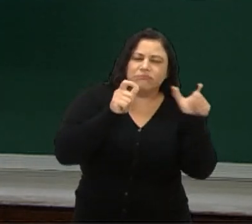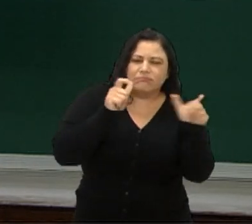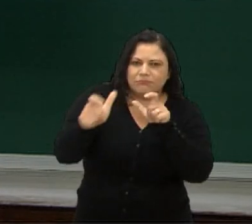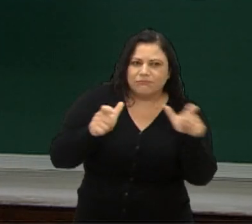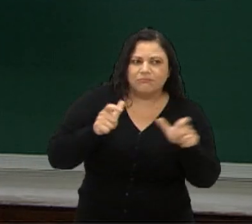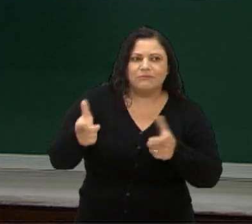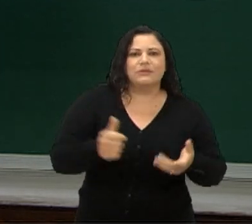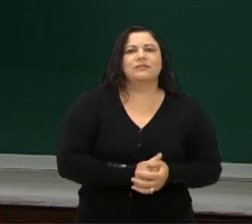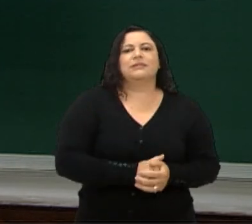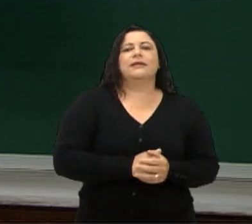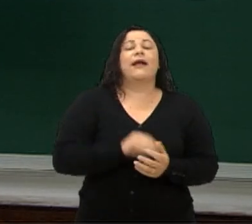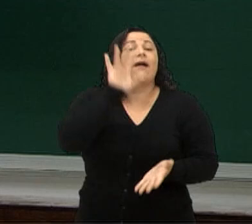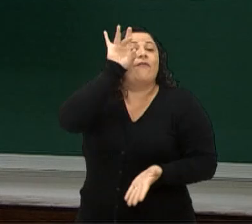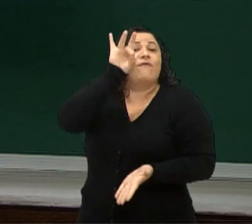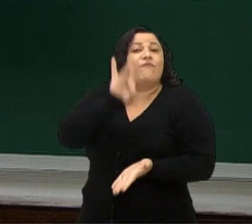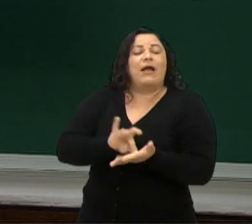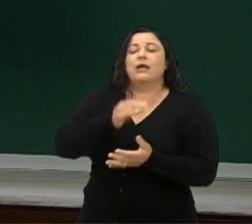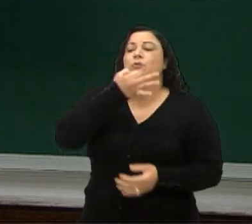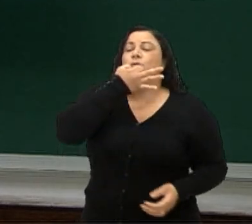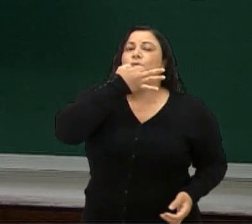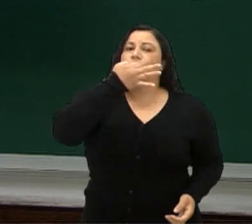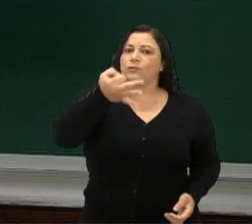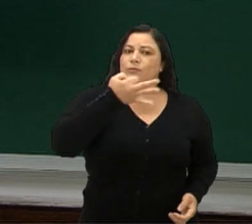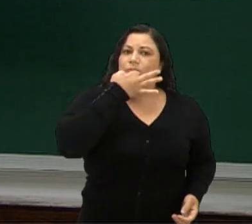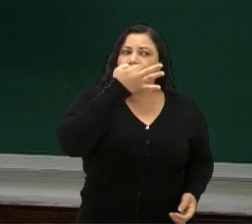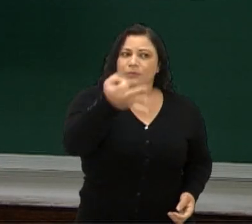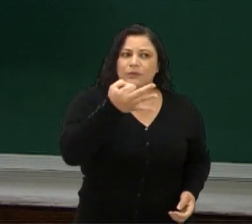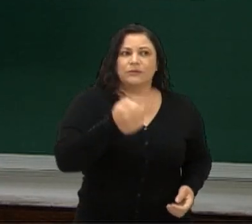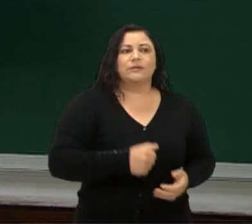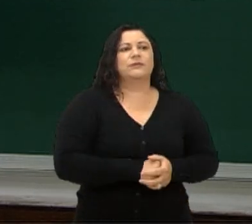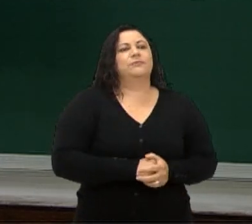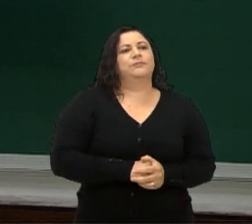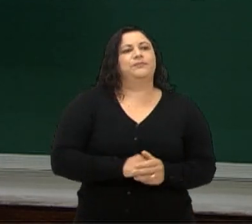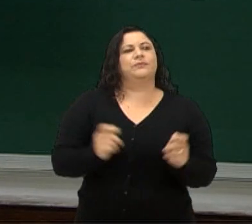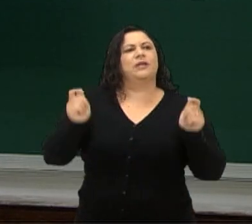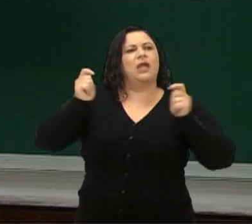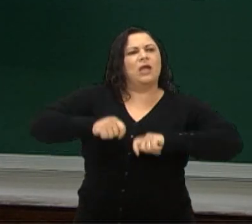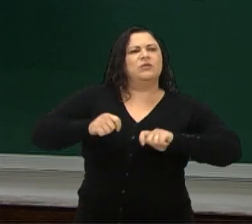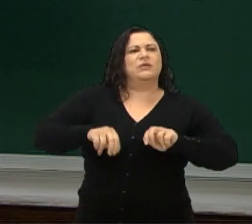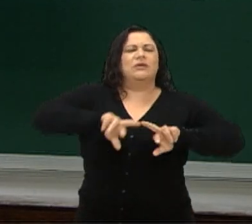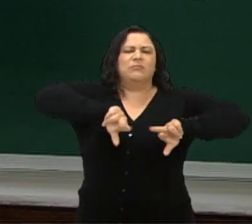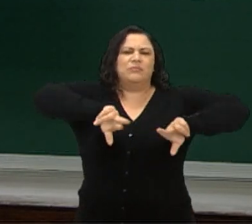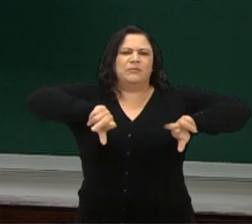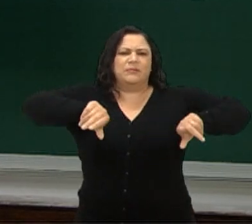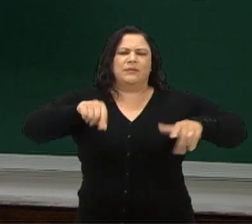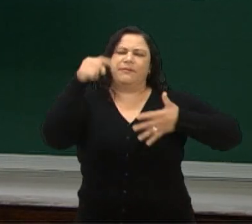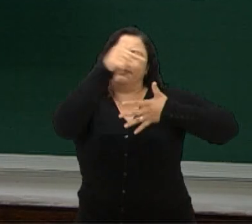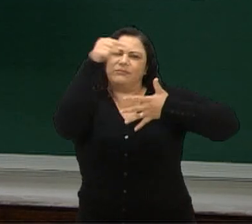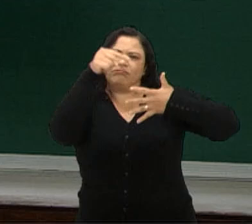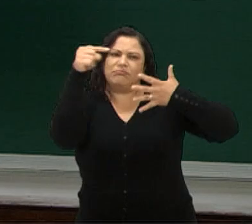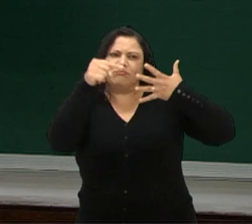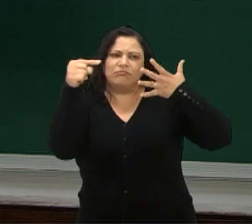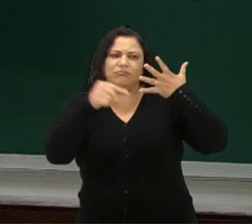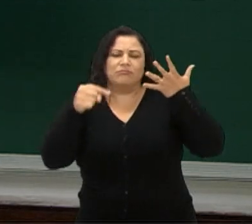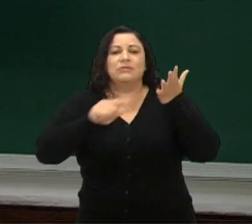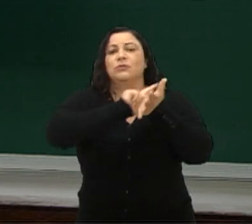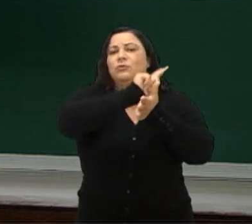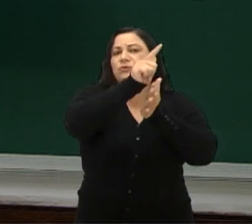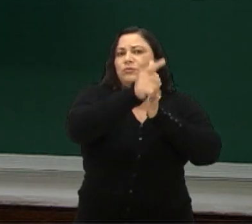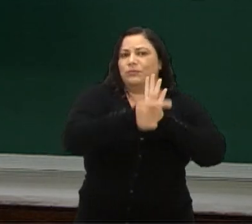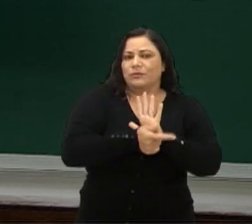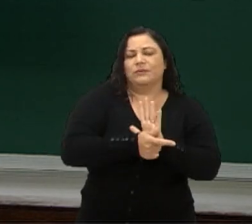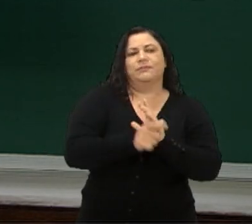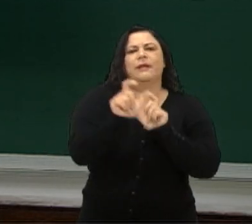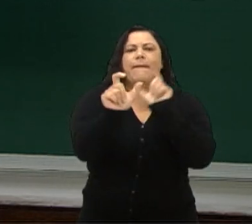opinião. Vamos reconhecer elementos constitutivos do gênero. Vamos reconhecer os efeitos de sentido de palavras e